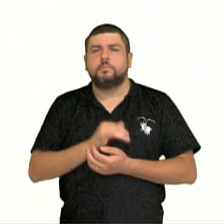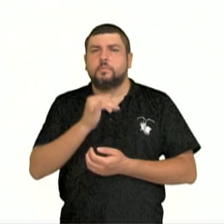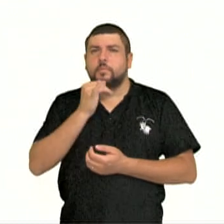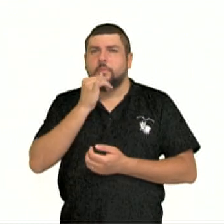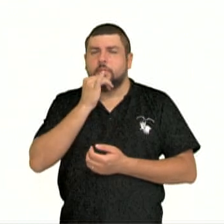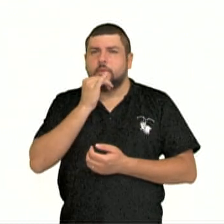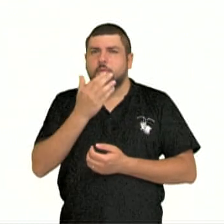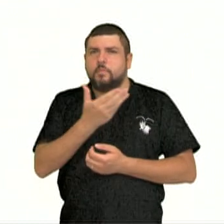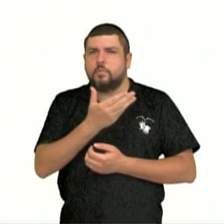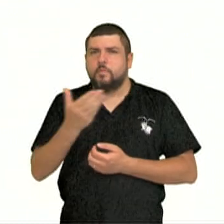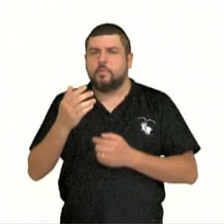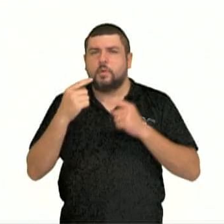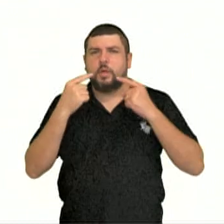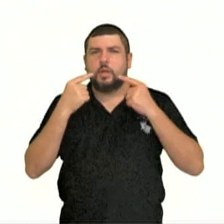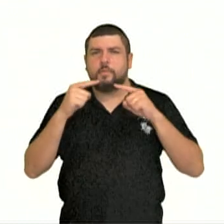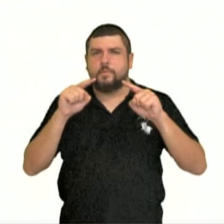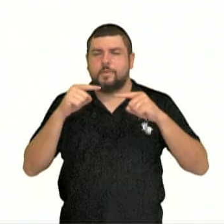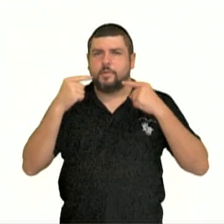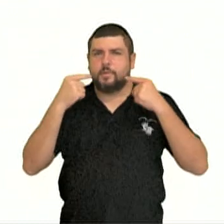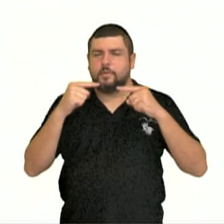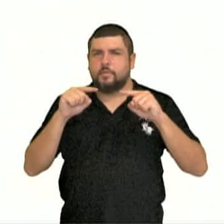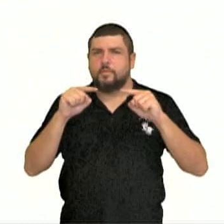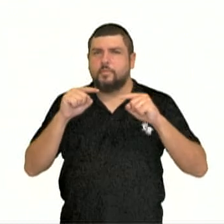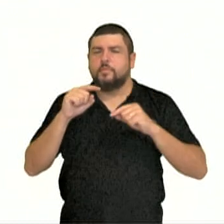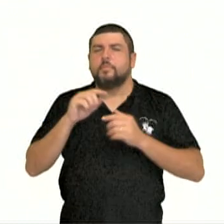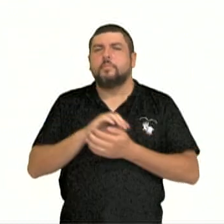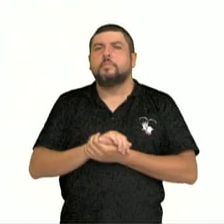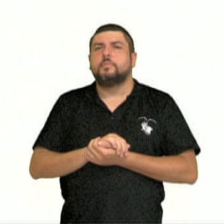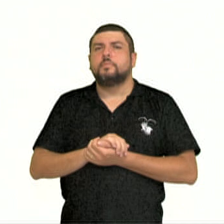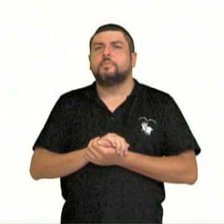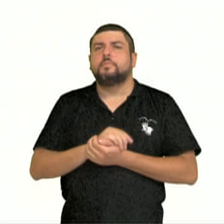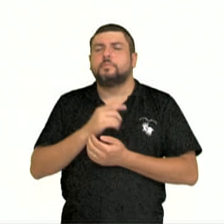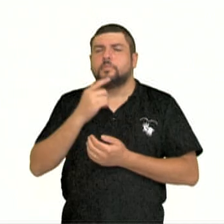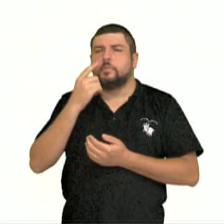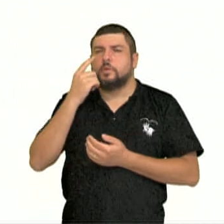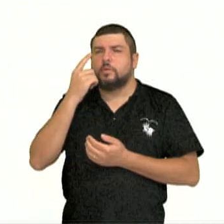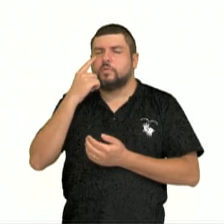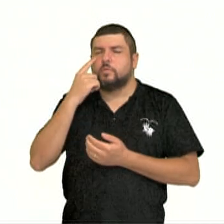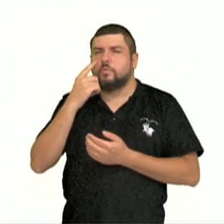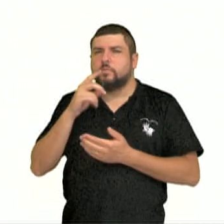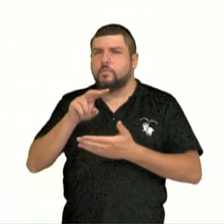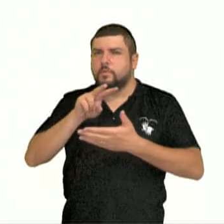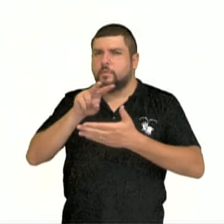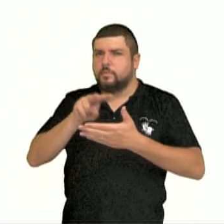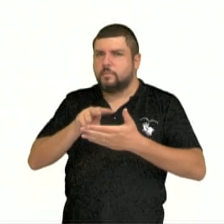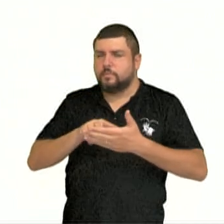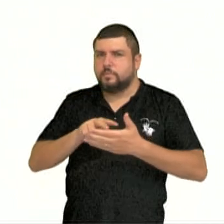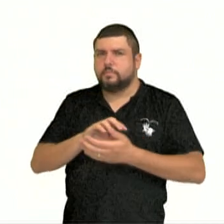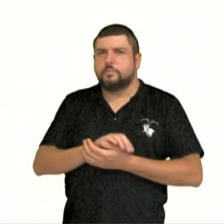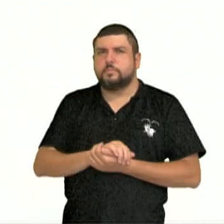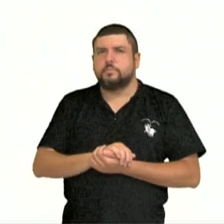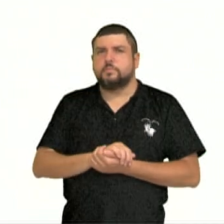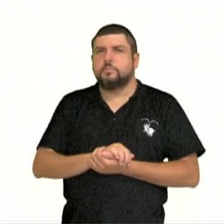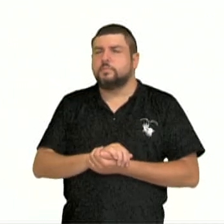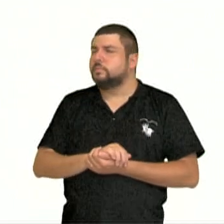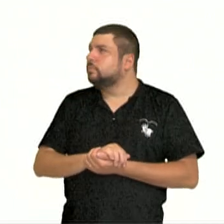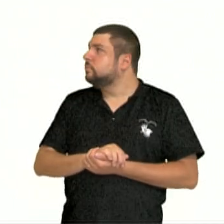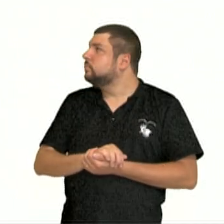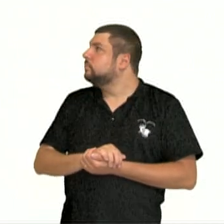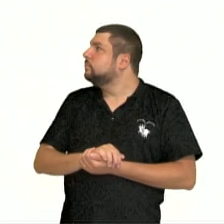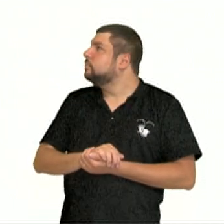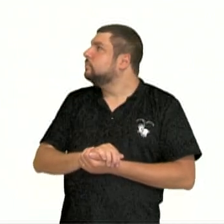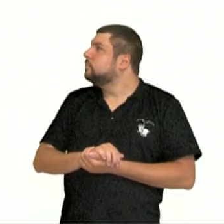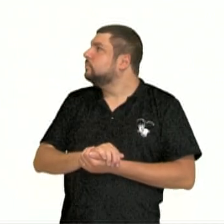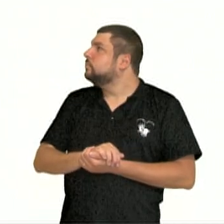uma música do Bob Marley. E aí, o título da música é Could You Be Love? Aqui, então,